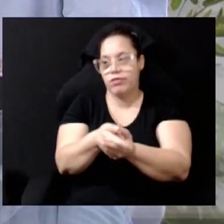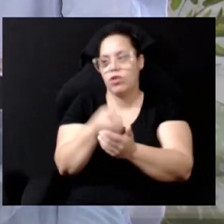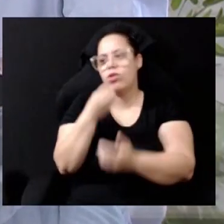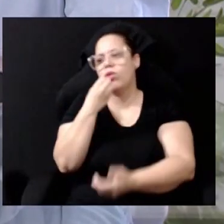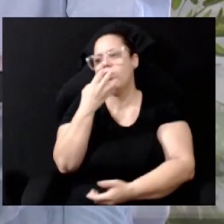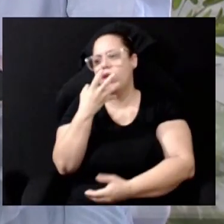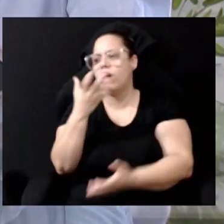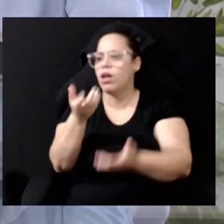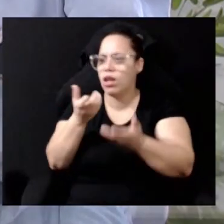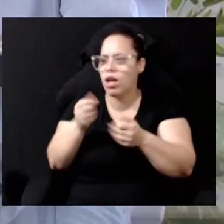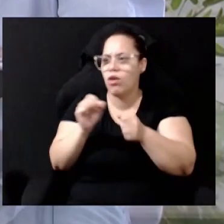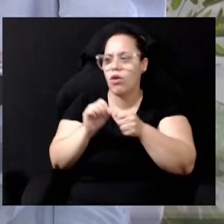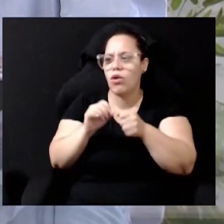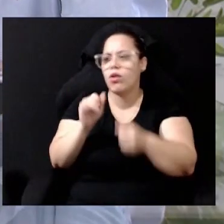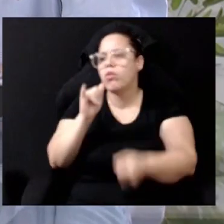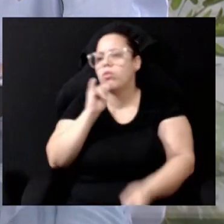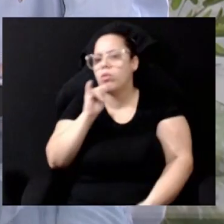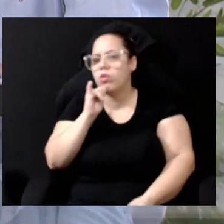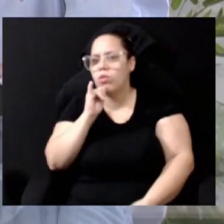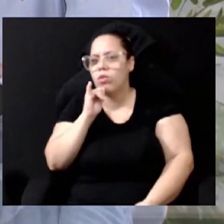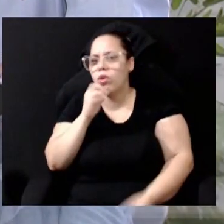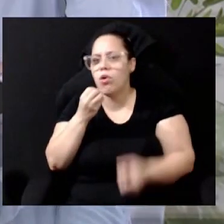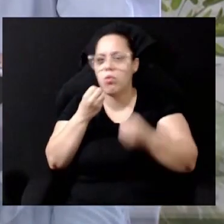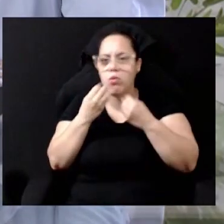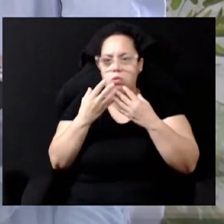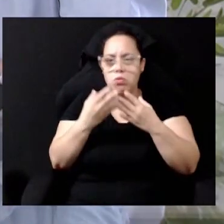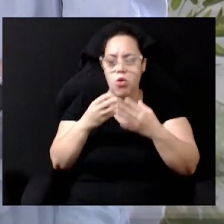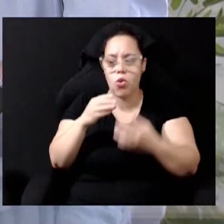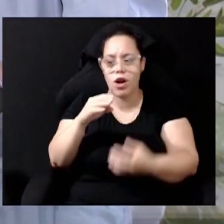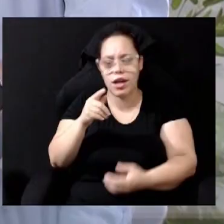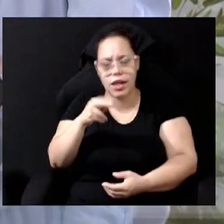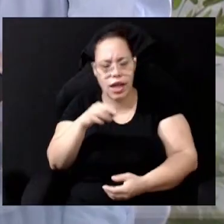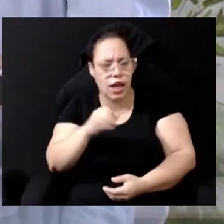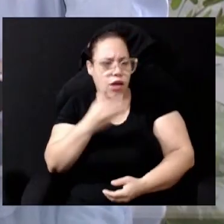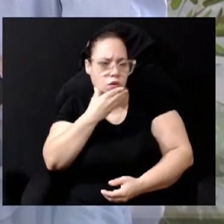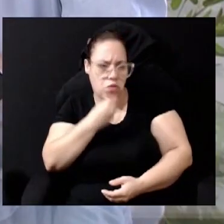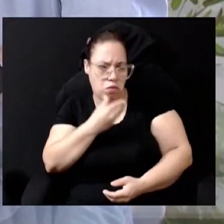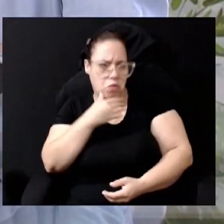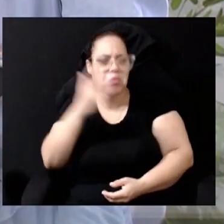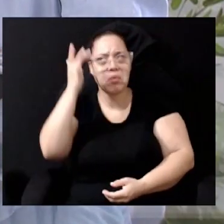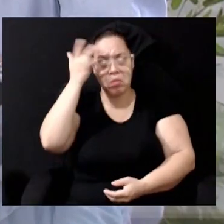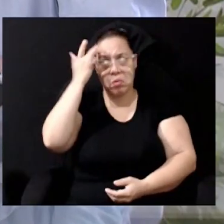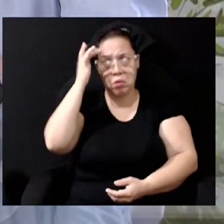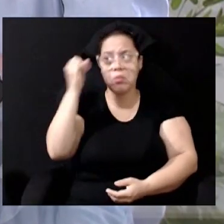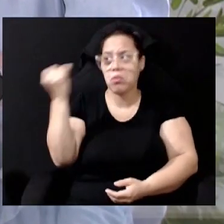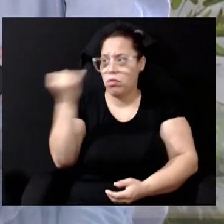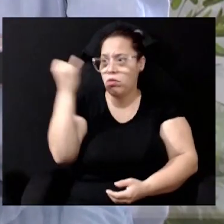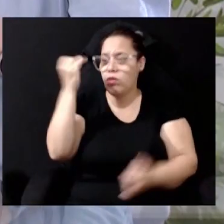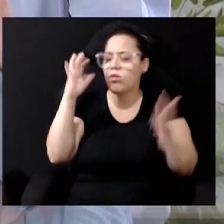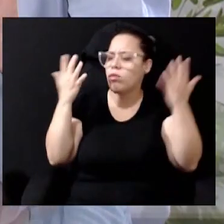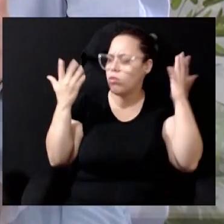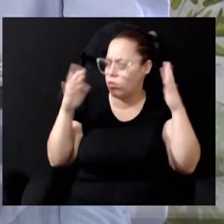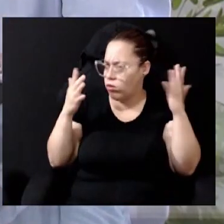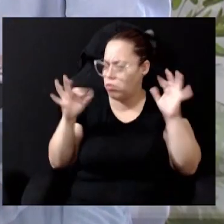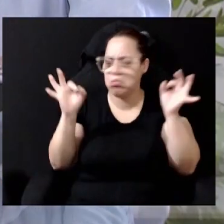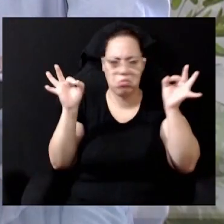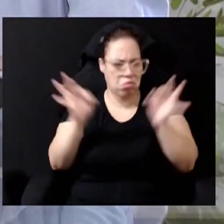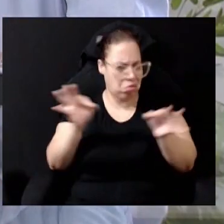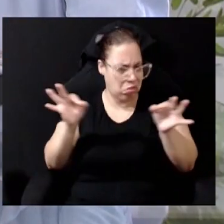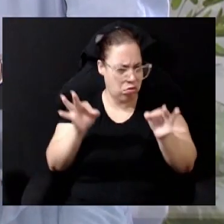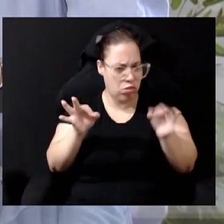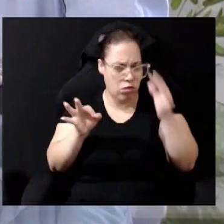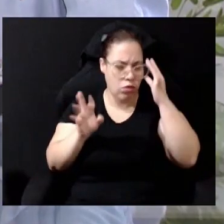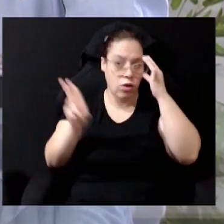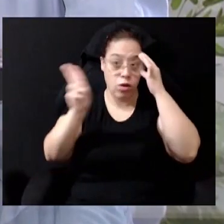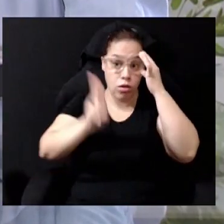por exemplo, uma boa ceia de Natal? Eu acho importante celebrar, eu acho importante a gente, né, usar o nosso